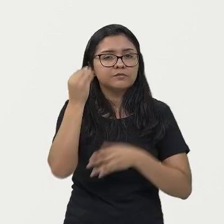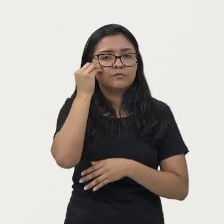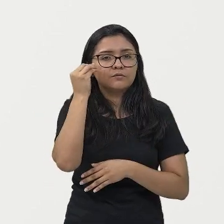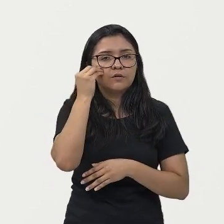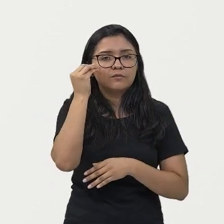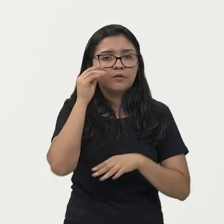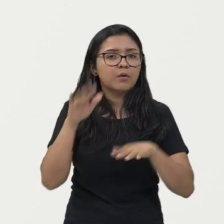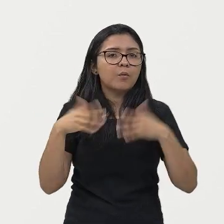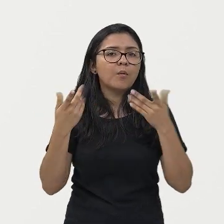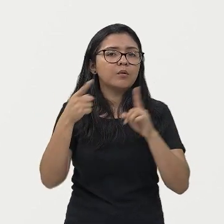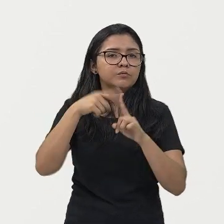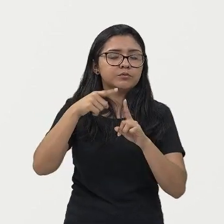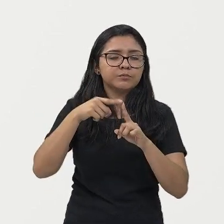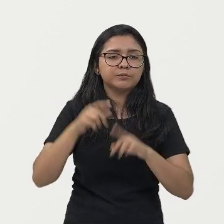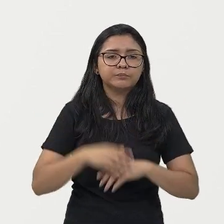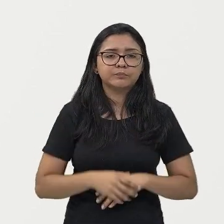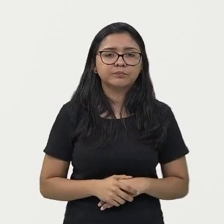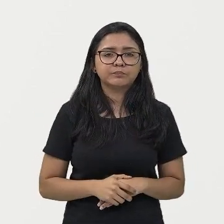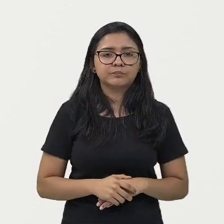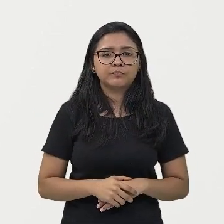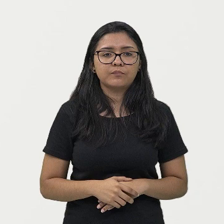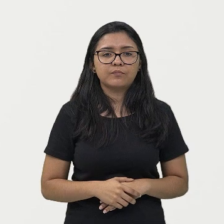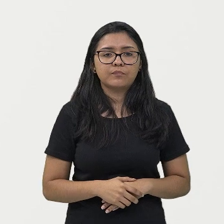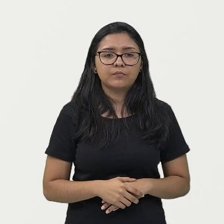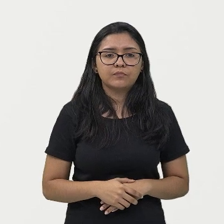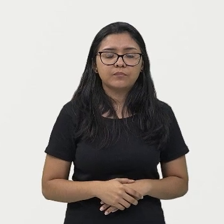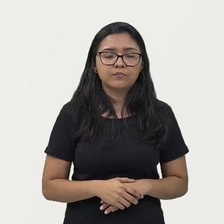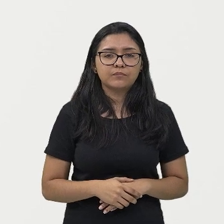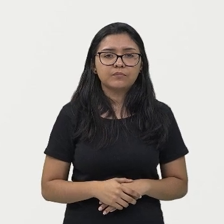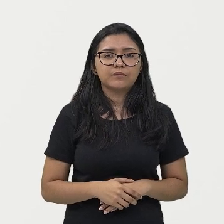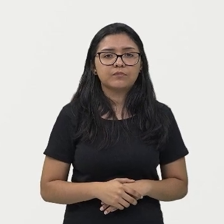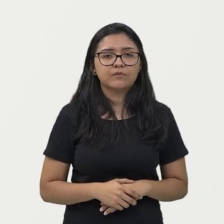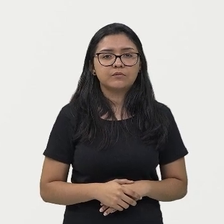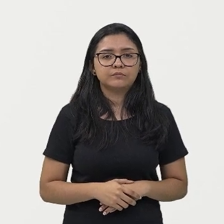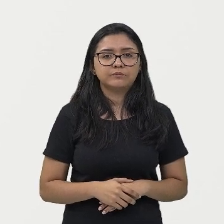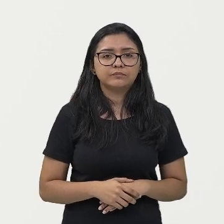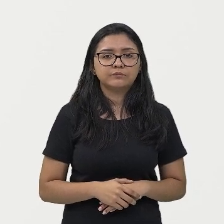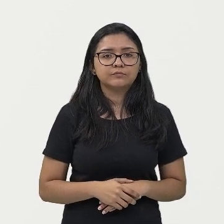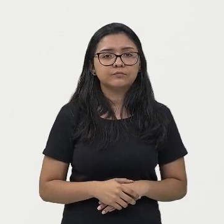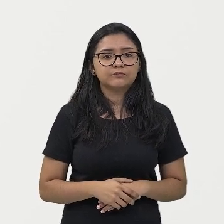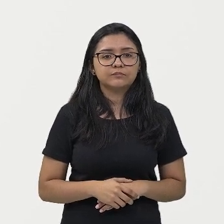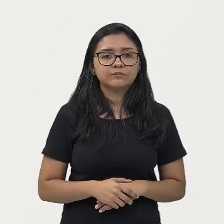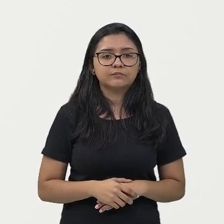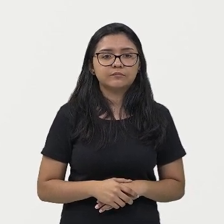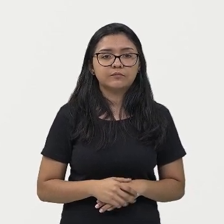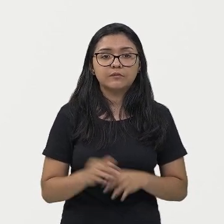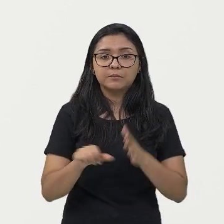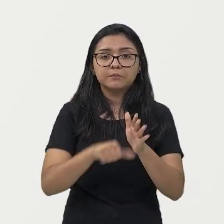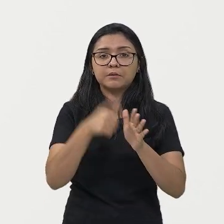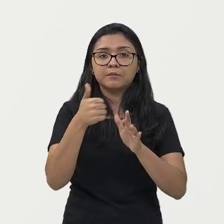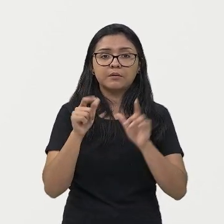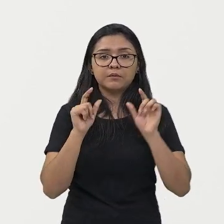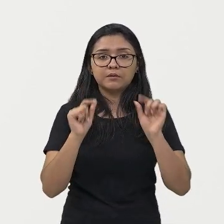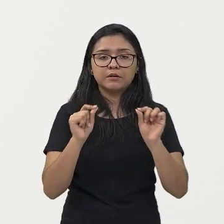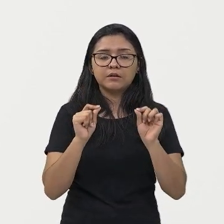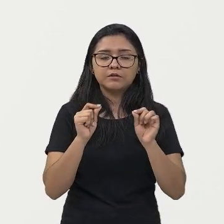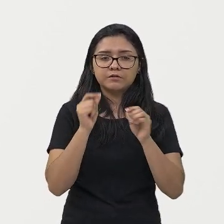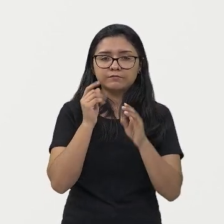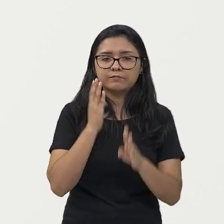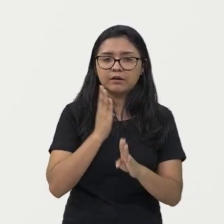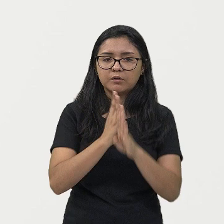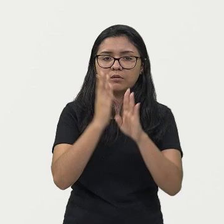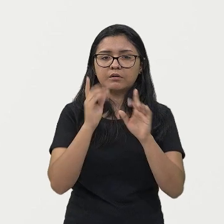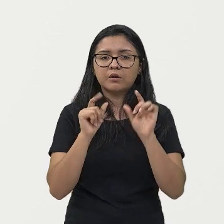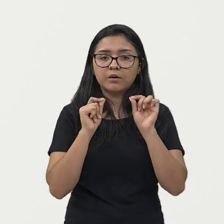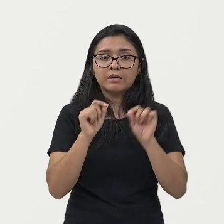essa estrutura, tá bom, gente? Então, a gente vai primeiramente identificar se